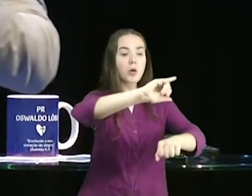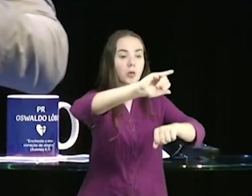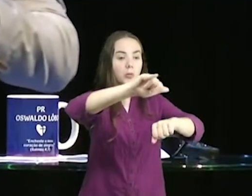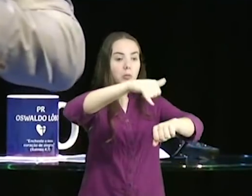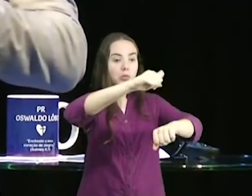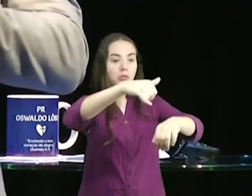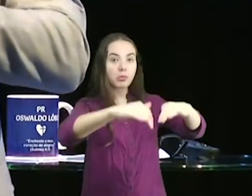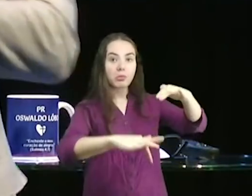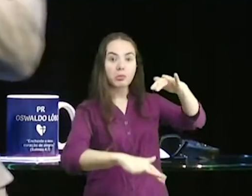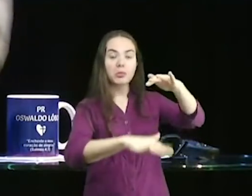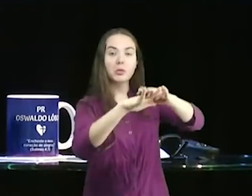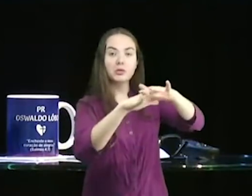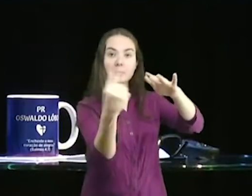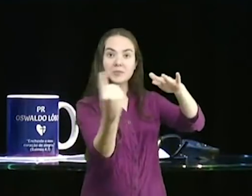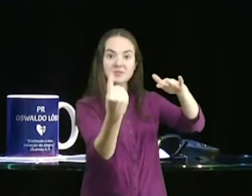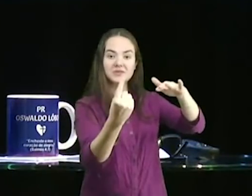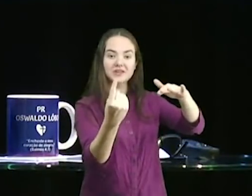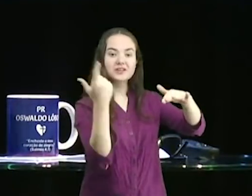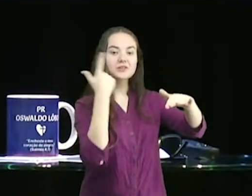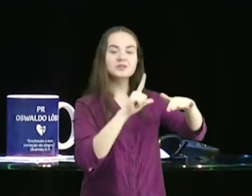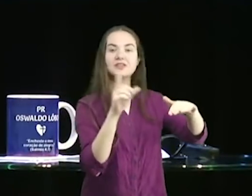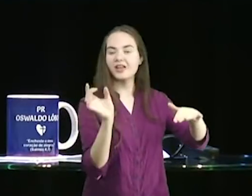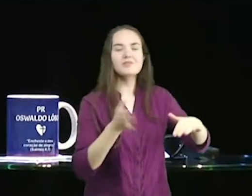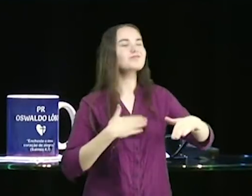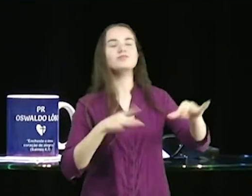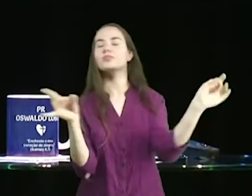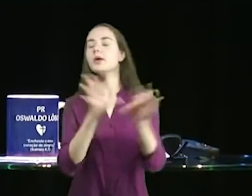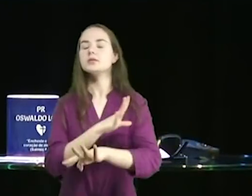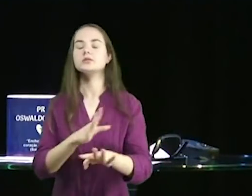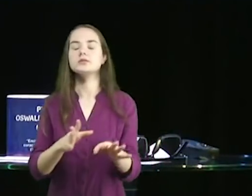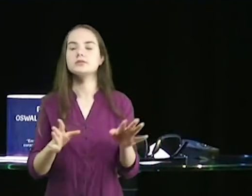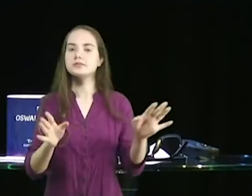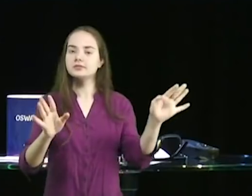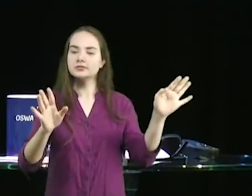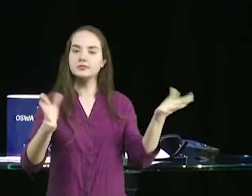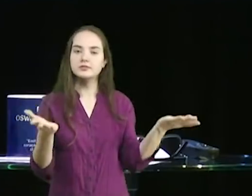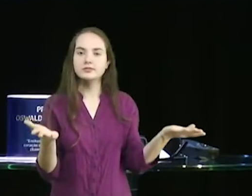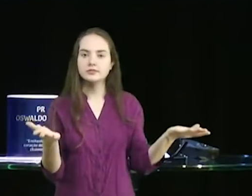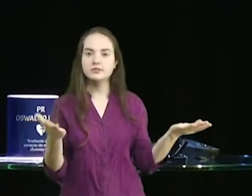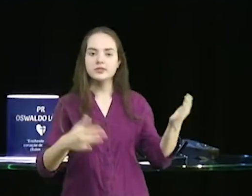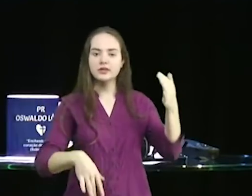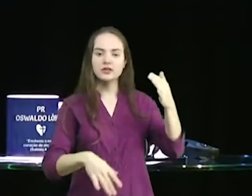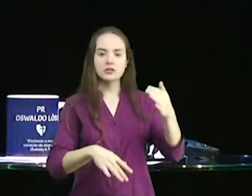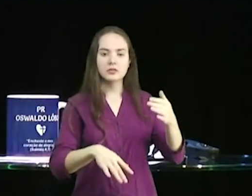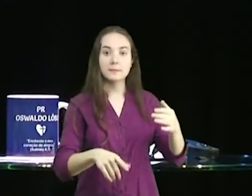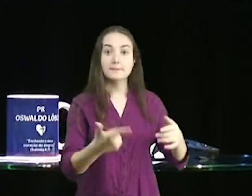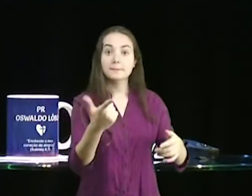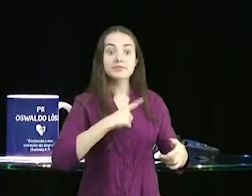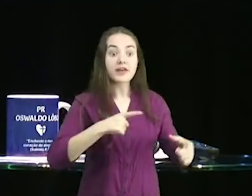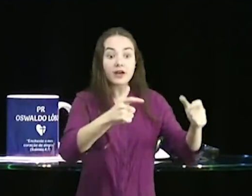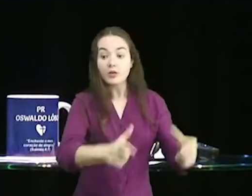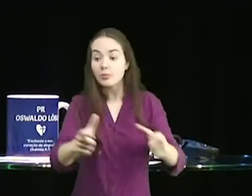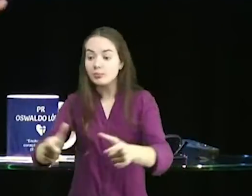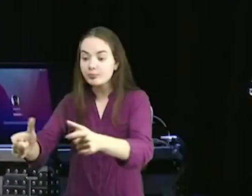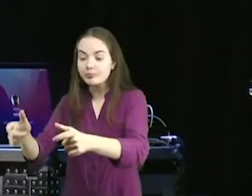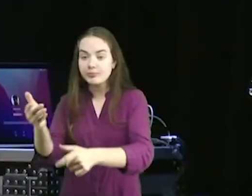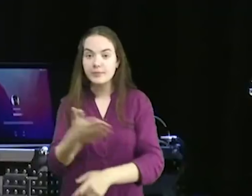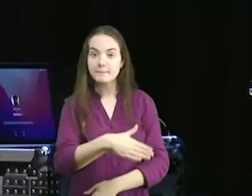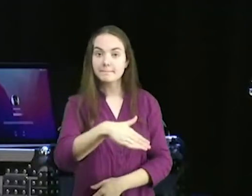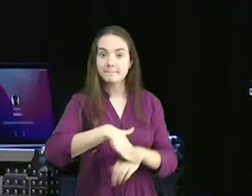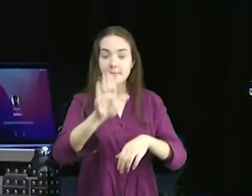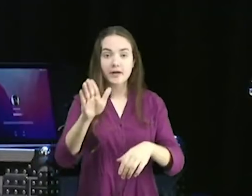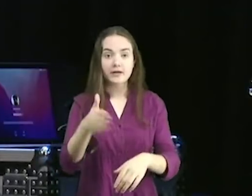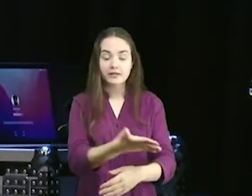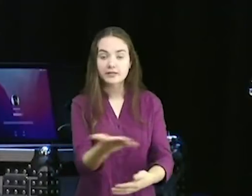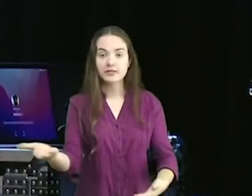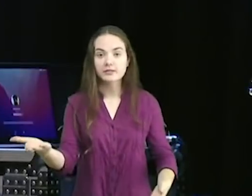primeira vasilha. Ai, que bom, estou satisfeito, acabou. Ela não ia encher mais nenhuma vasilha. Nenhuma